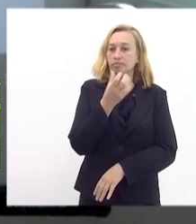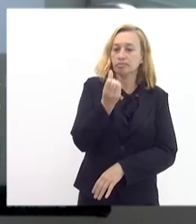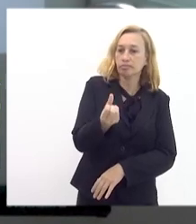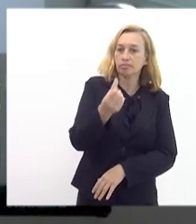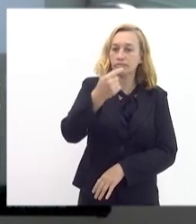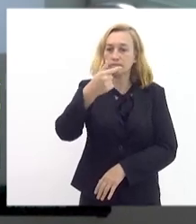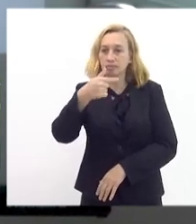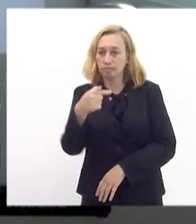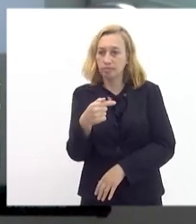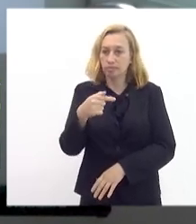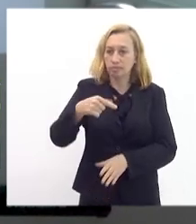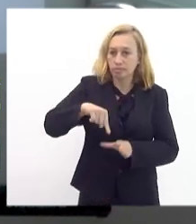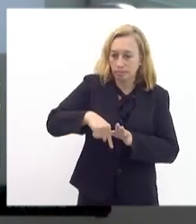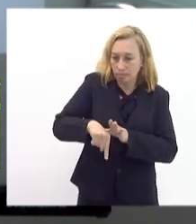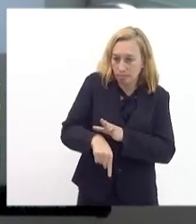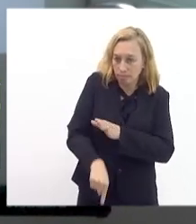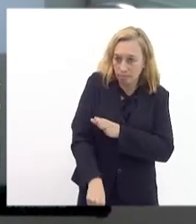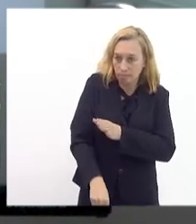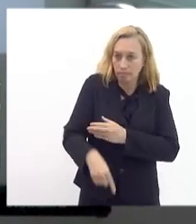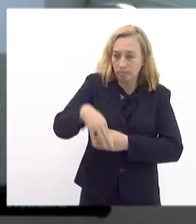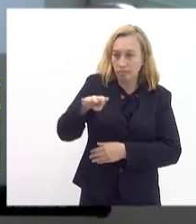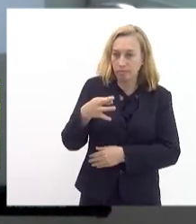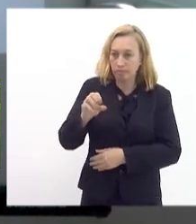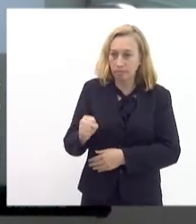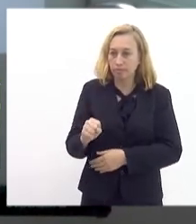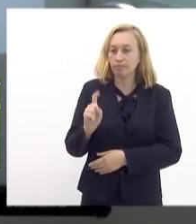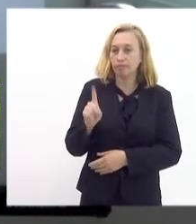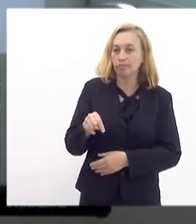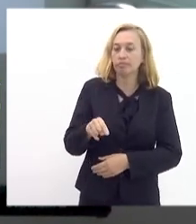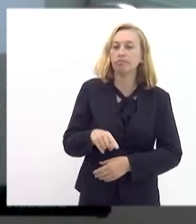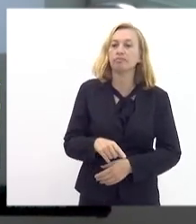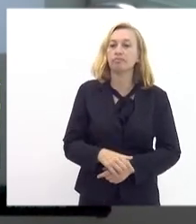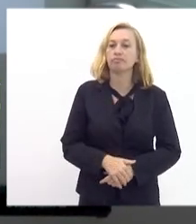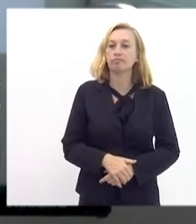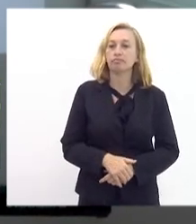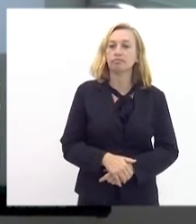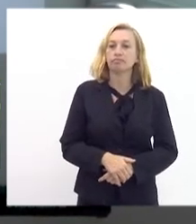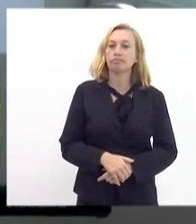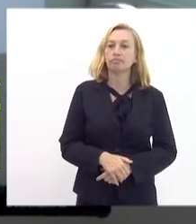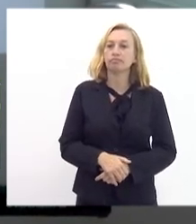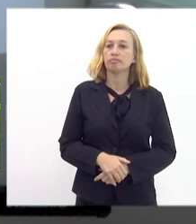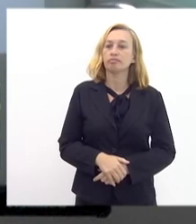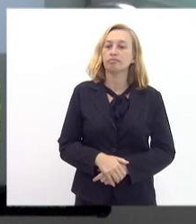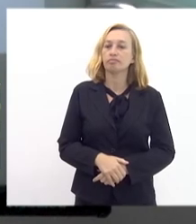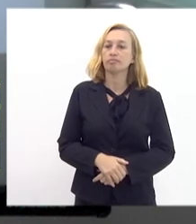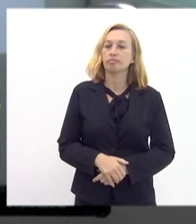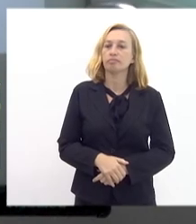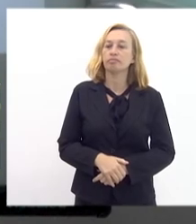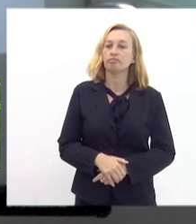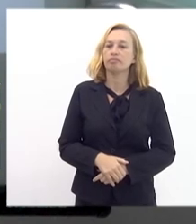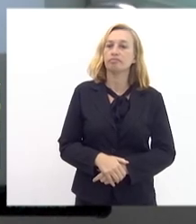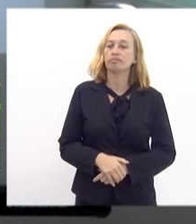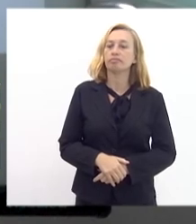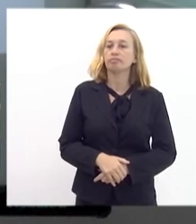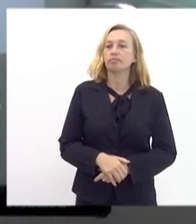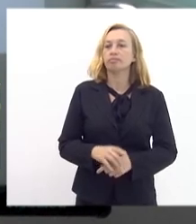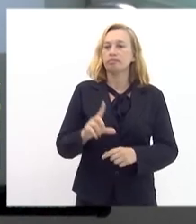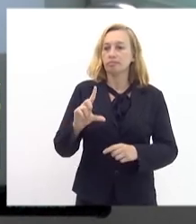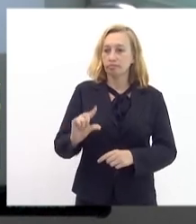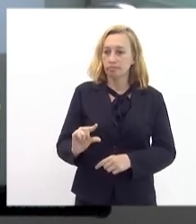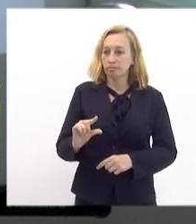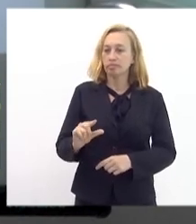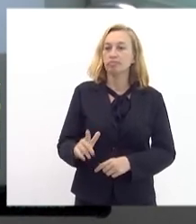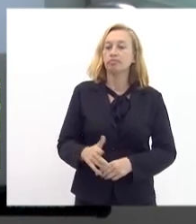6 7 8 metros de calado é uma é uma área de baixa navegabilidade em termos de